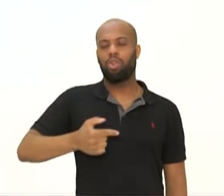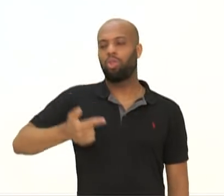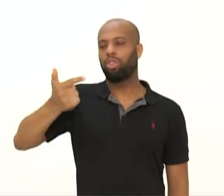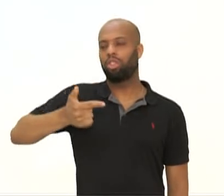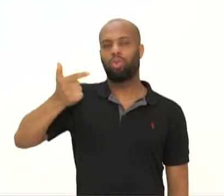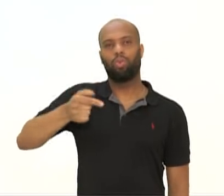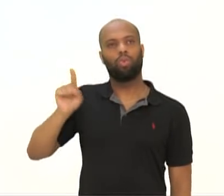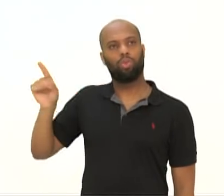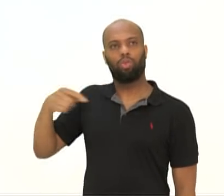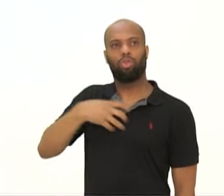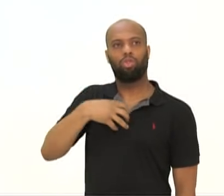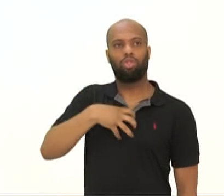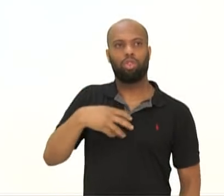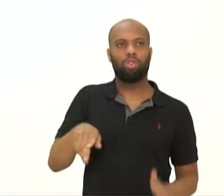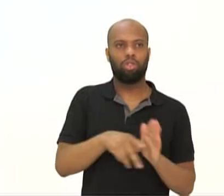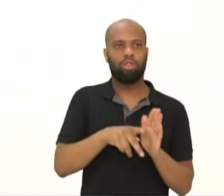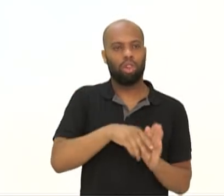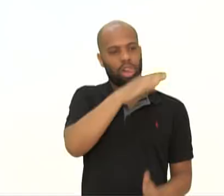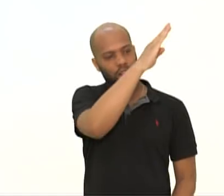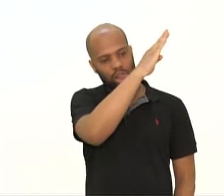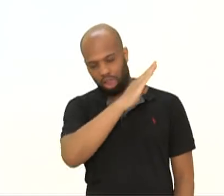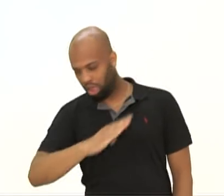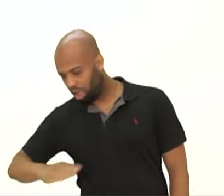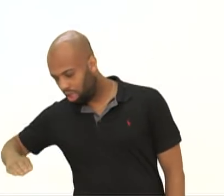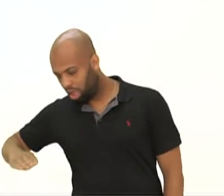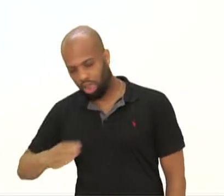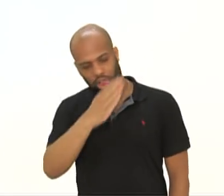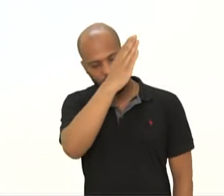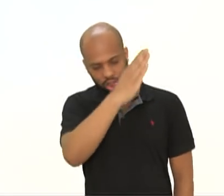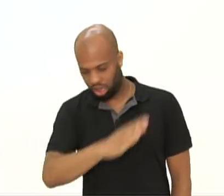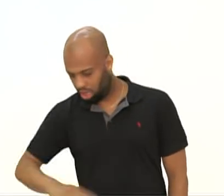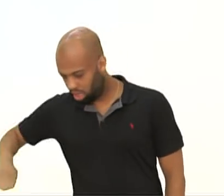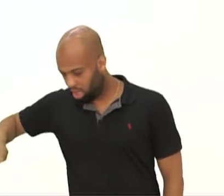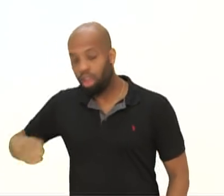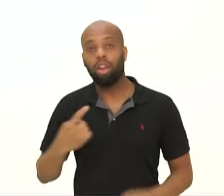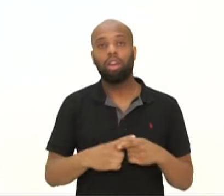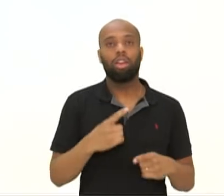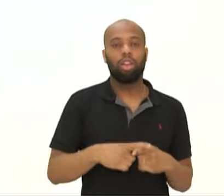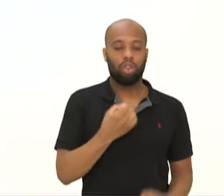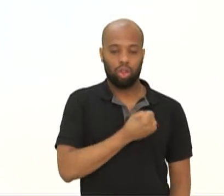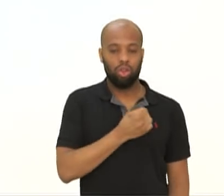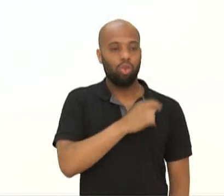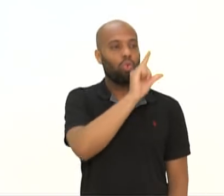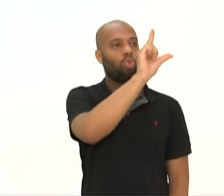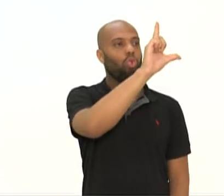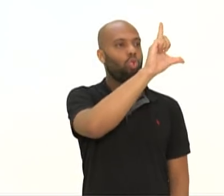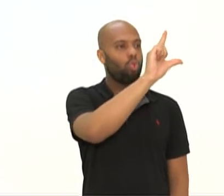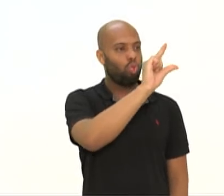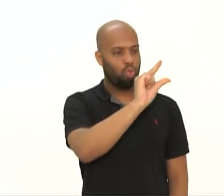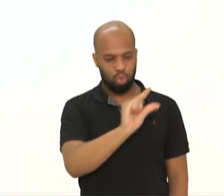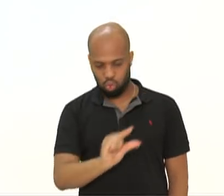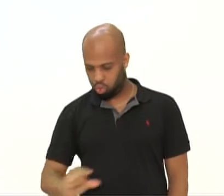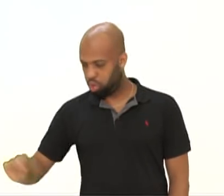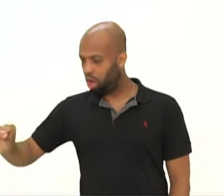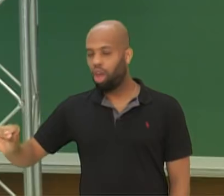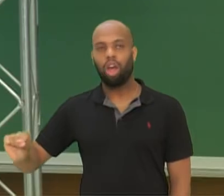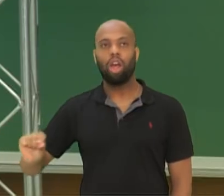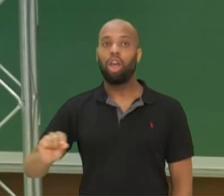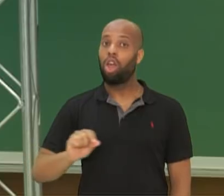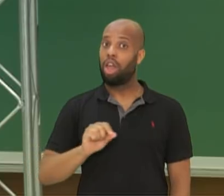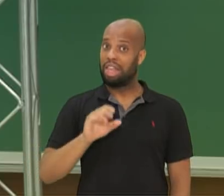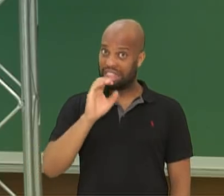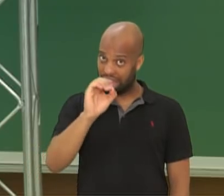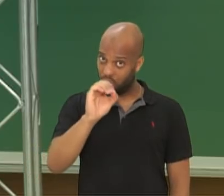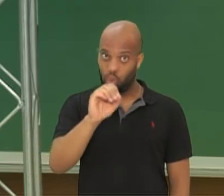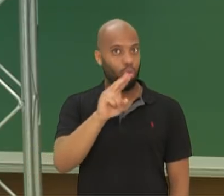gráfico. Comportamento, olha só o comportamento gráfico. Os valores da função vão diminuindo. É claro que nunca